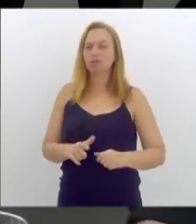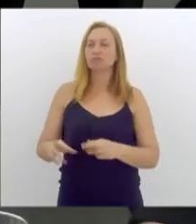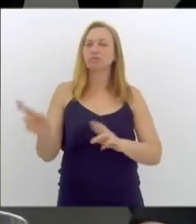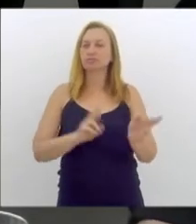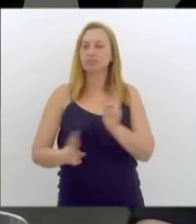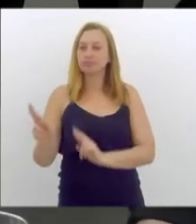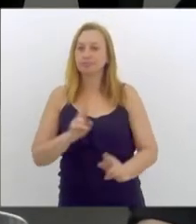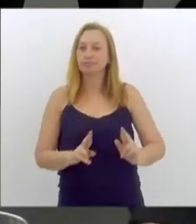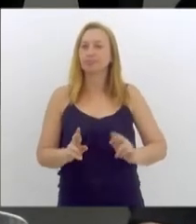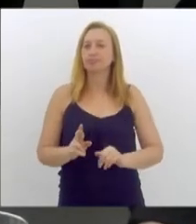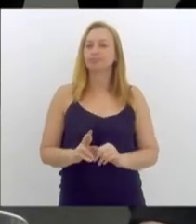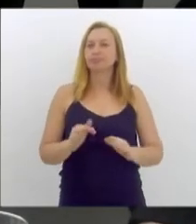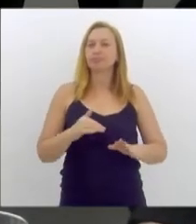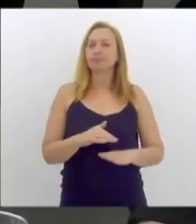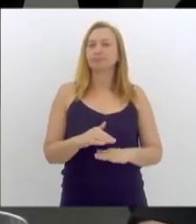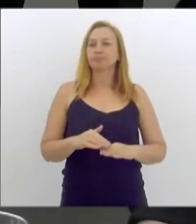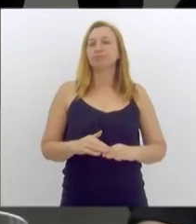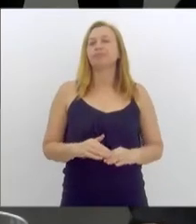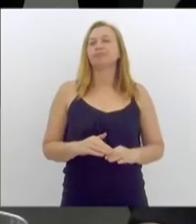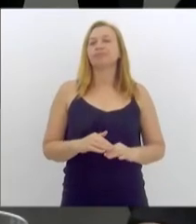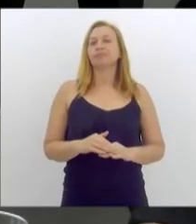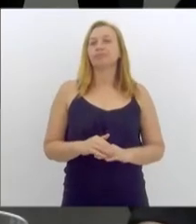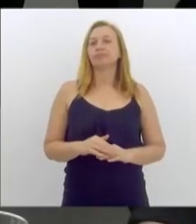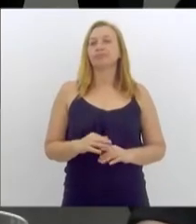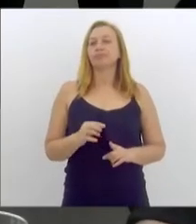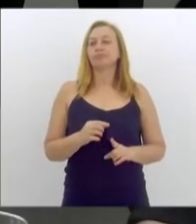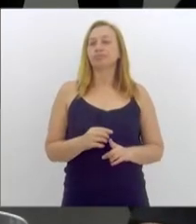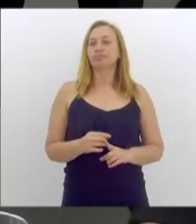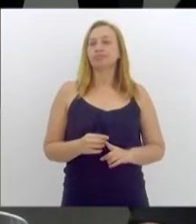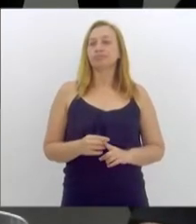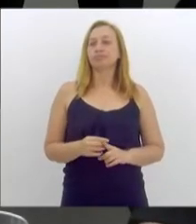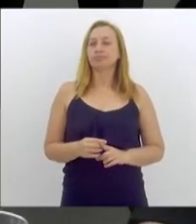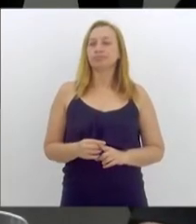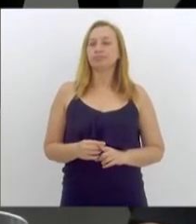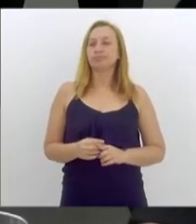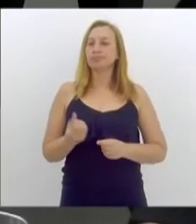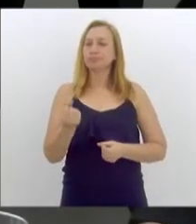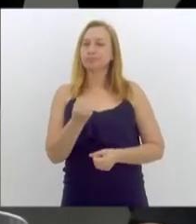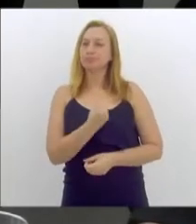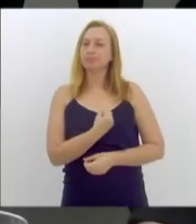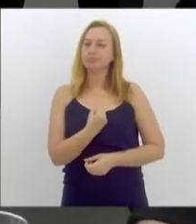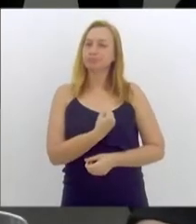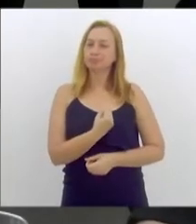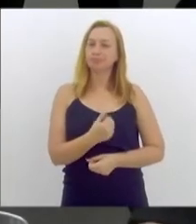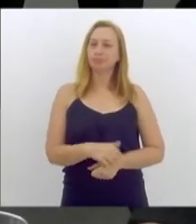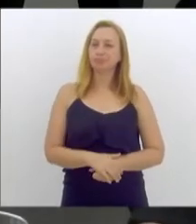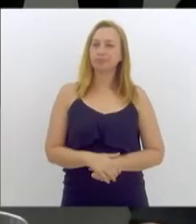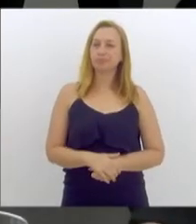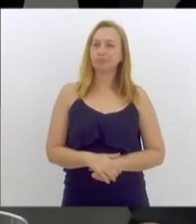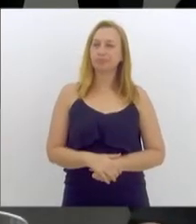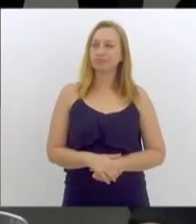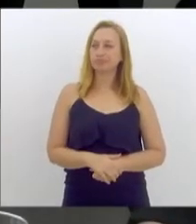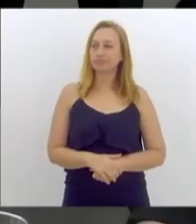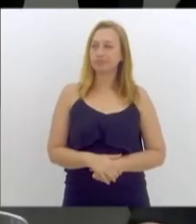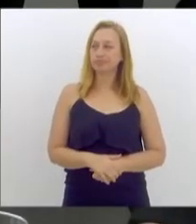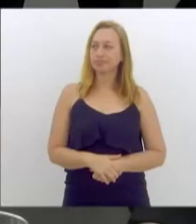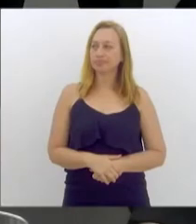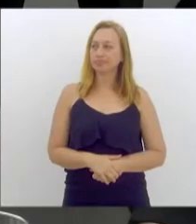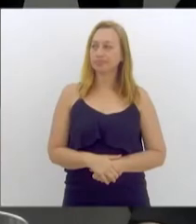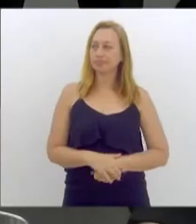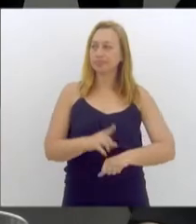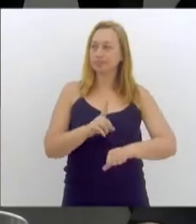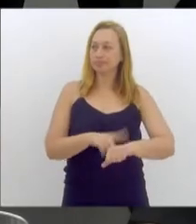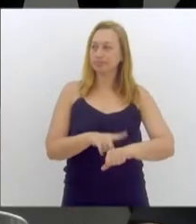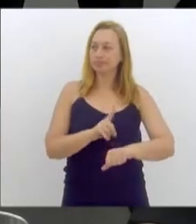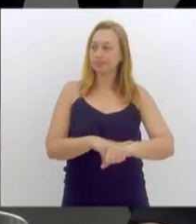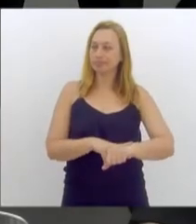ao resultado nominal eu gostaria de deixar só grifado que esse número ele está nesse momento